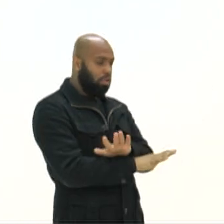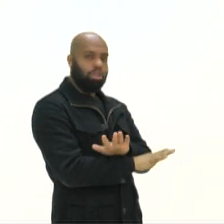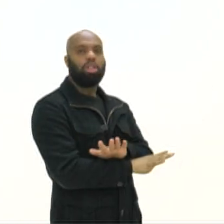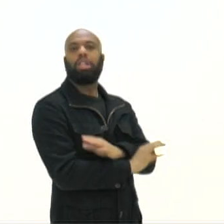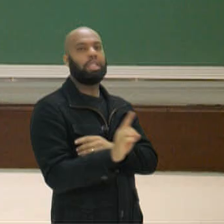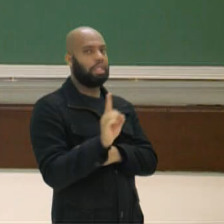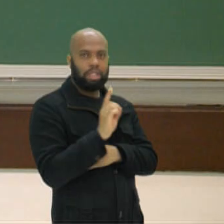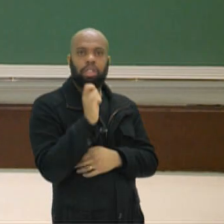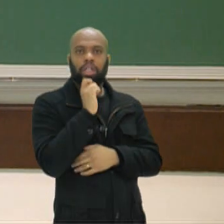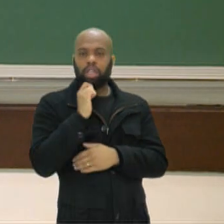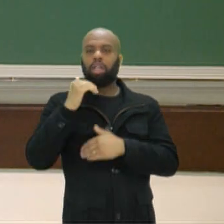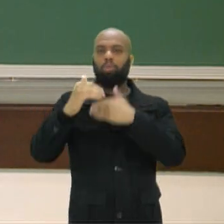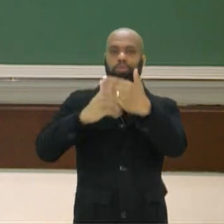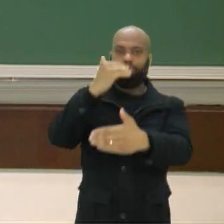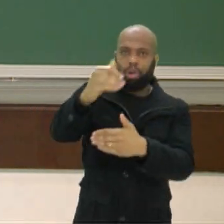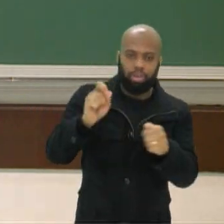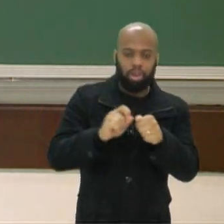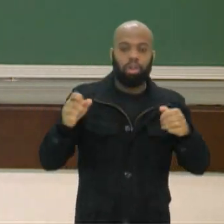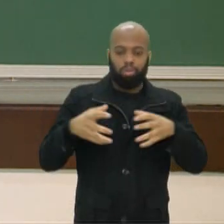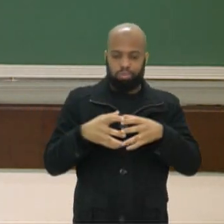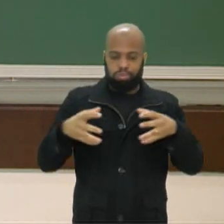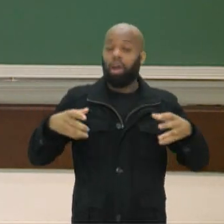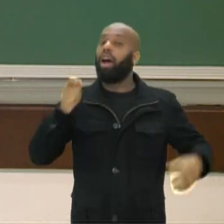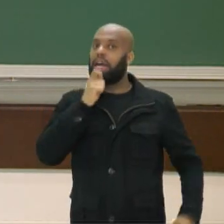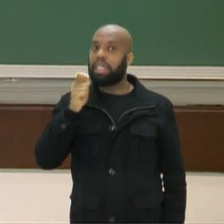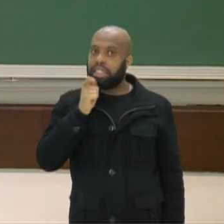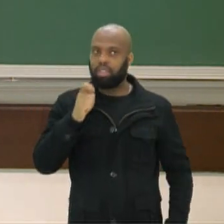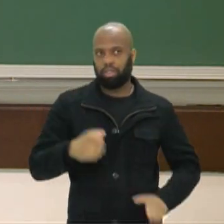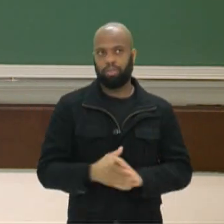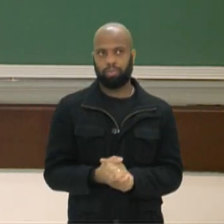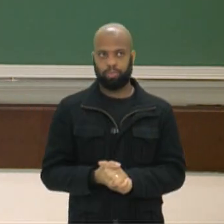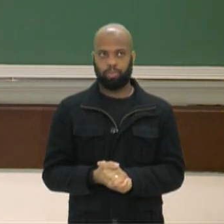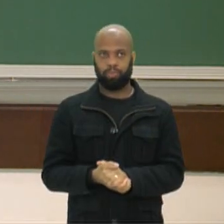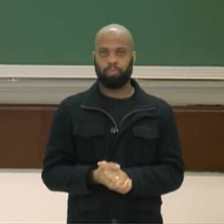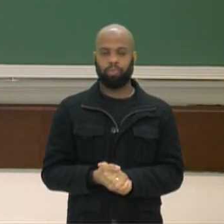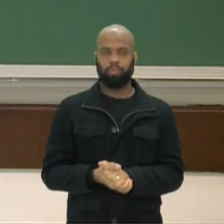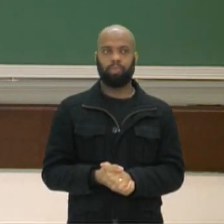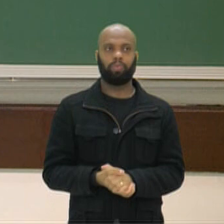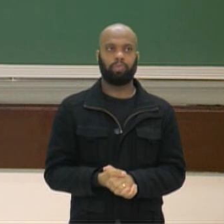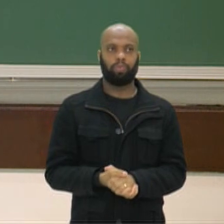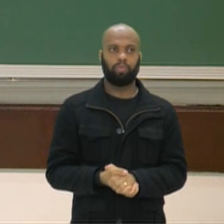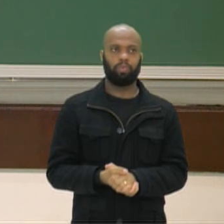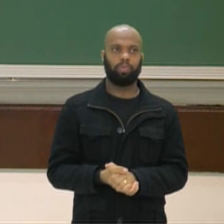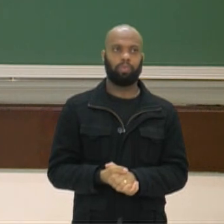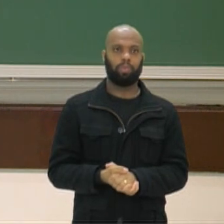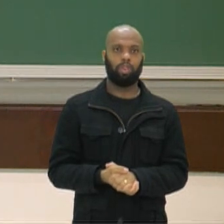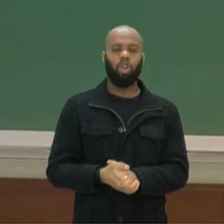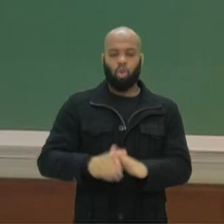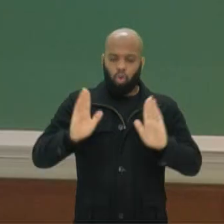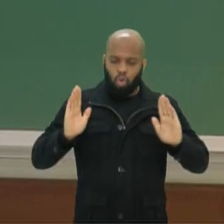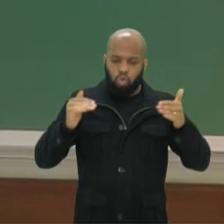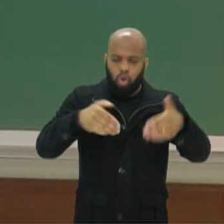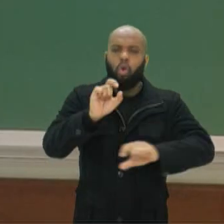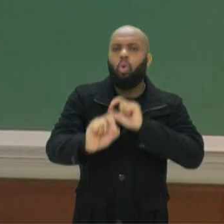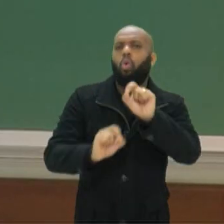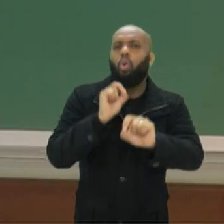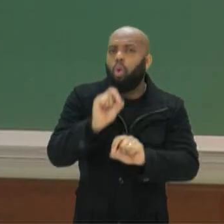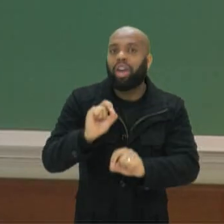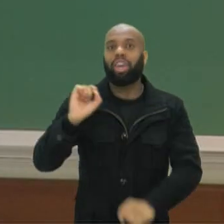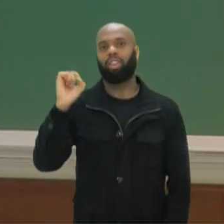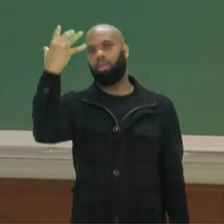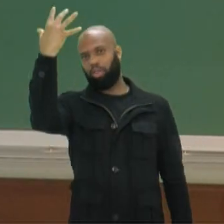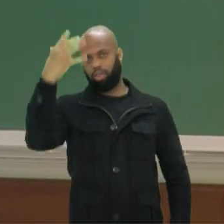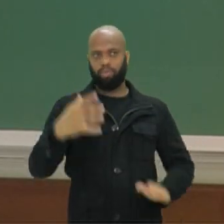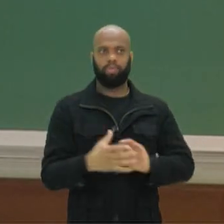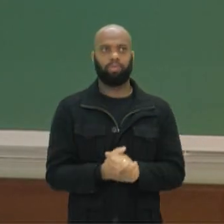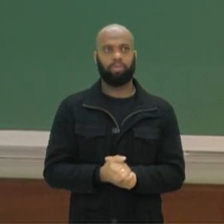Não, está em progresso, tá? The focus is on what happened. O foco está no que